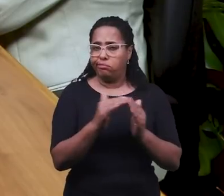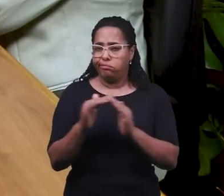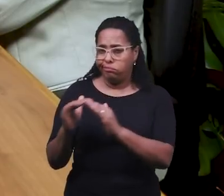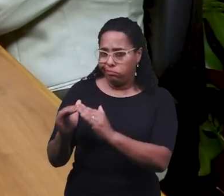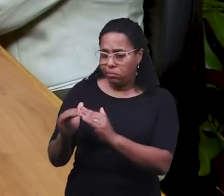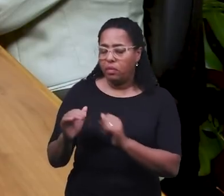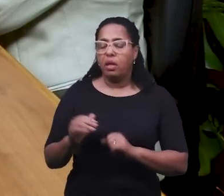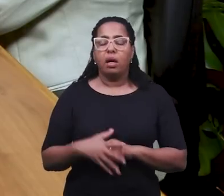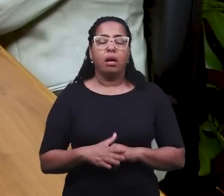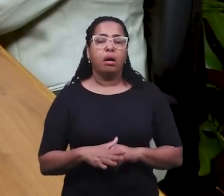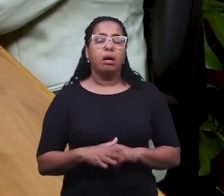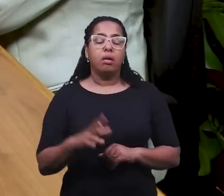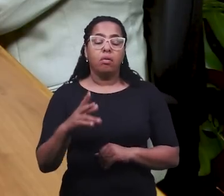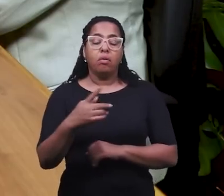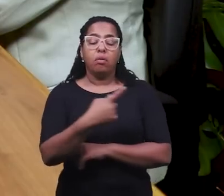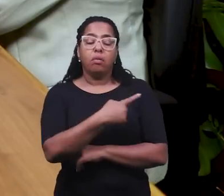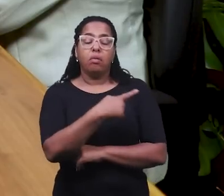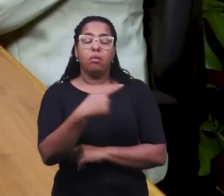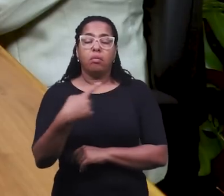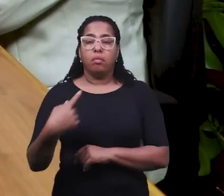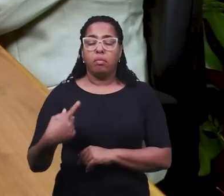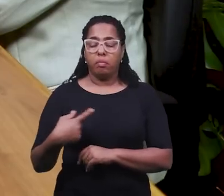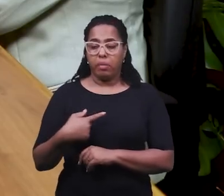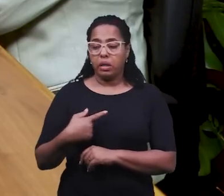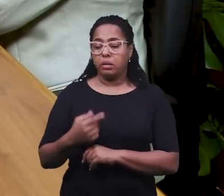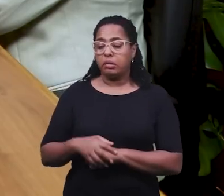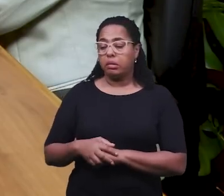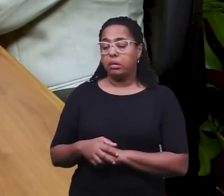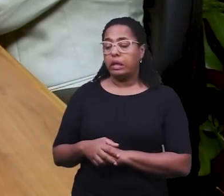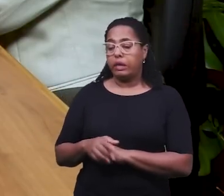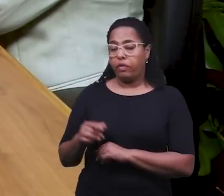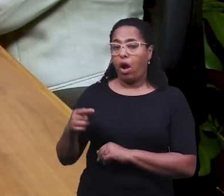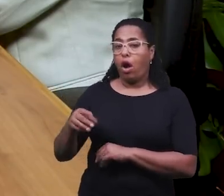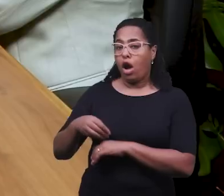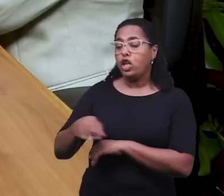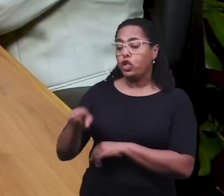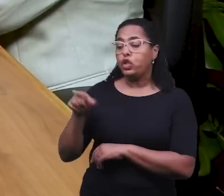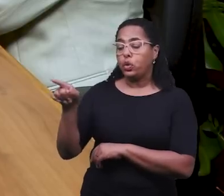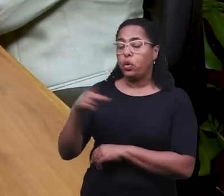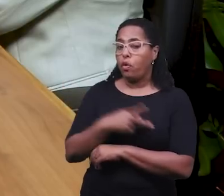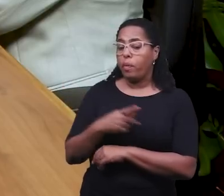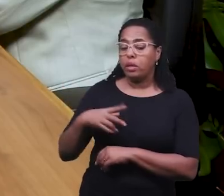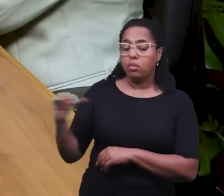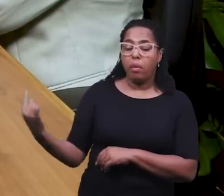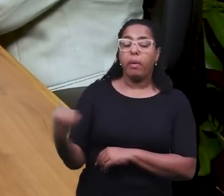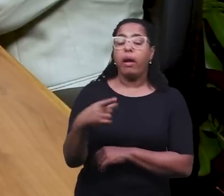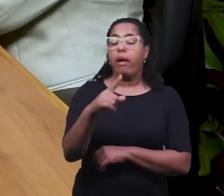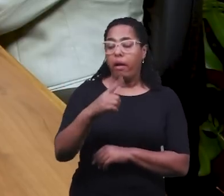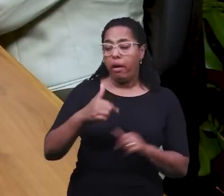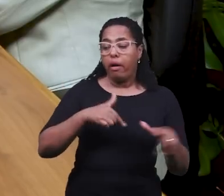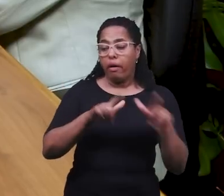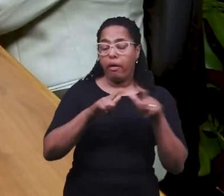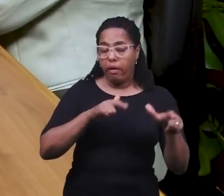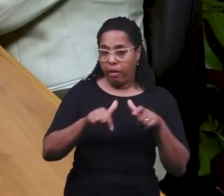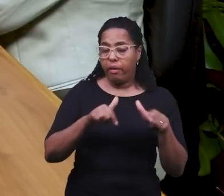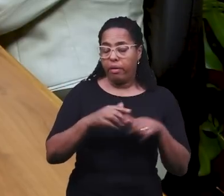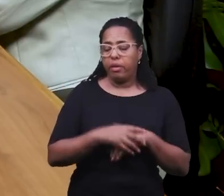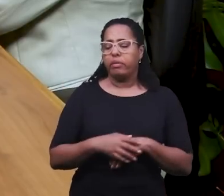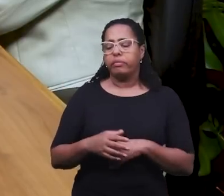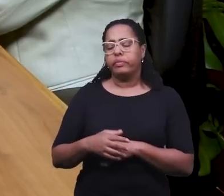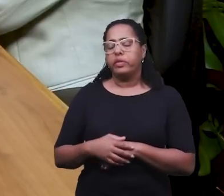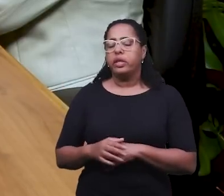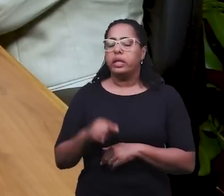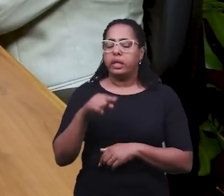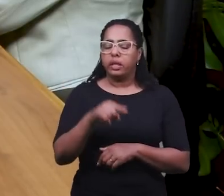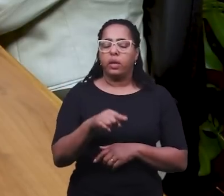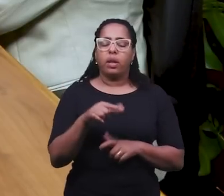E um pastor foi indicado para lá para fazer um trabalho, né? A